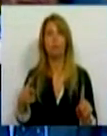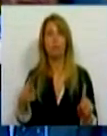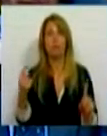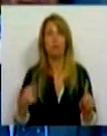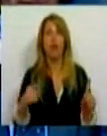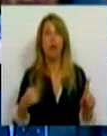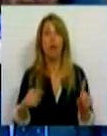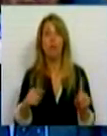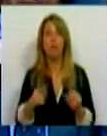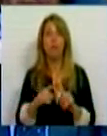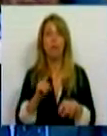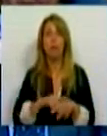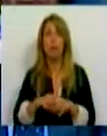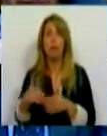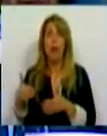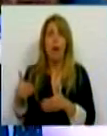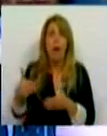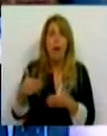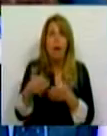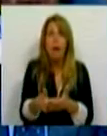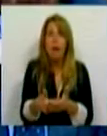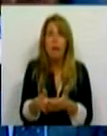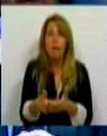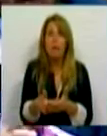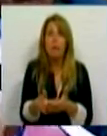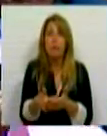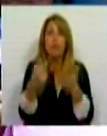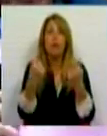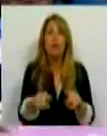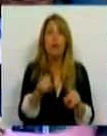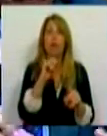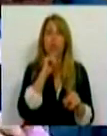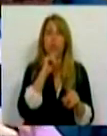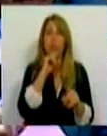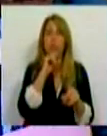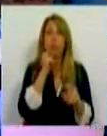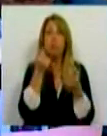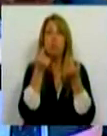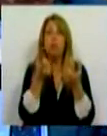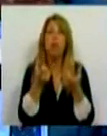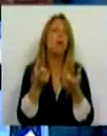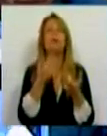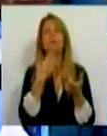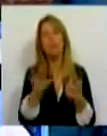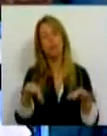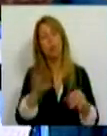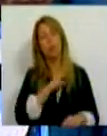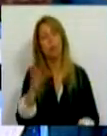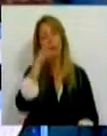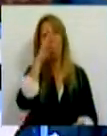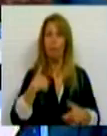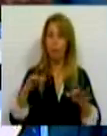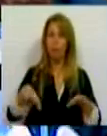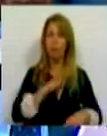um contrarrelógio onde já havia poucas oportunidades... Peço que conclua, Sr. Primeiro-Ministro, faz favor. Vou já terminar,